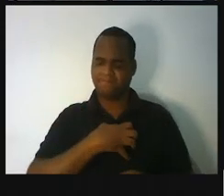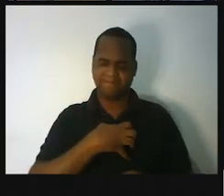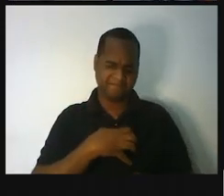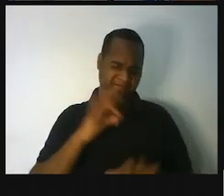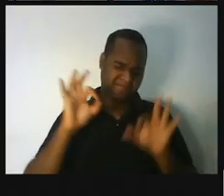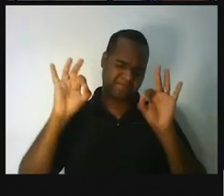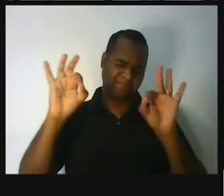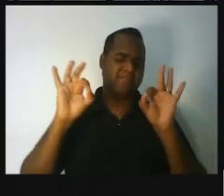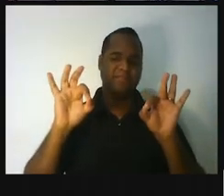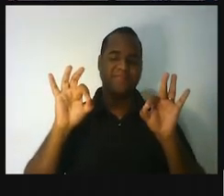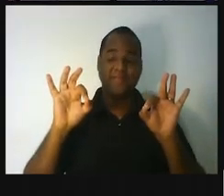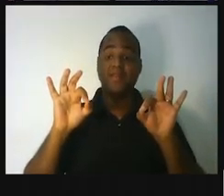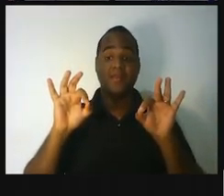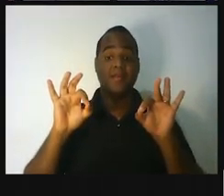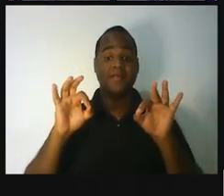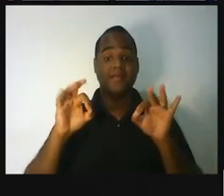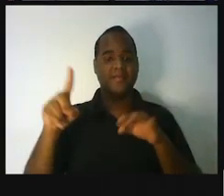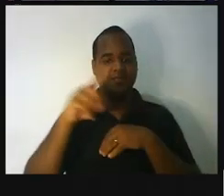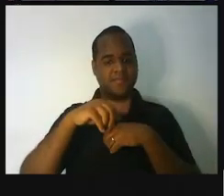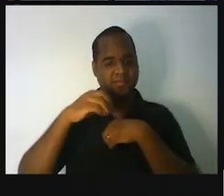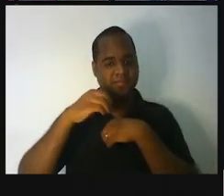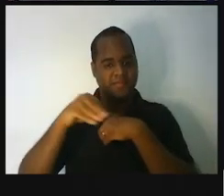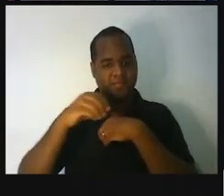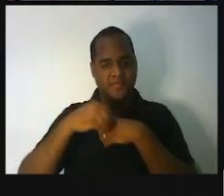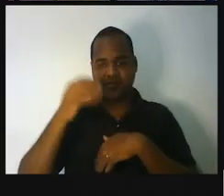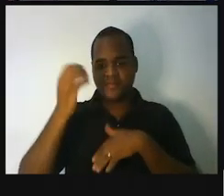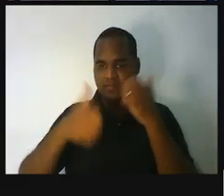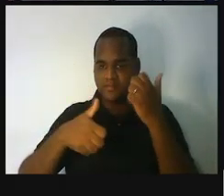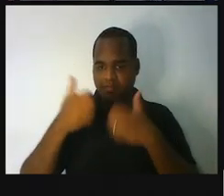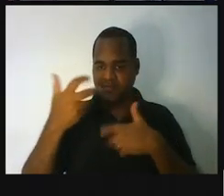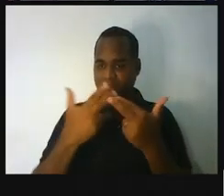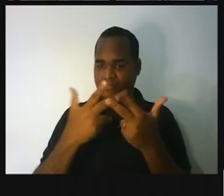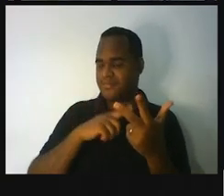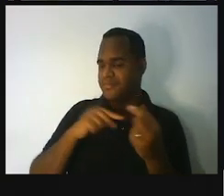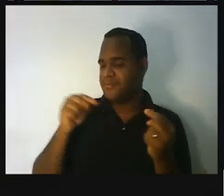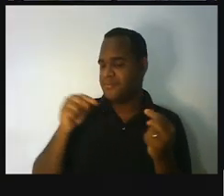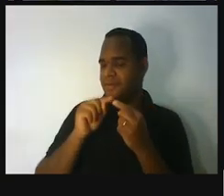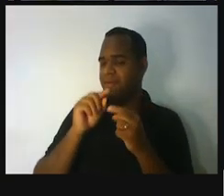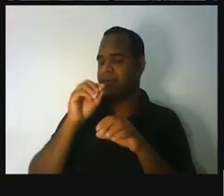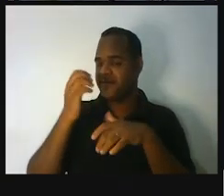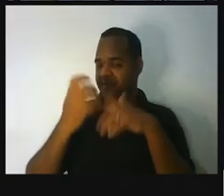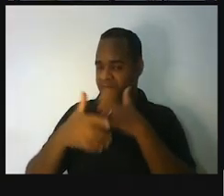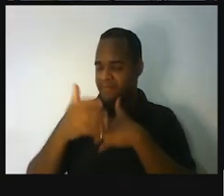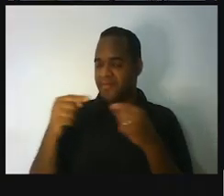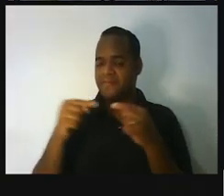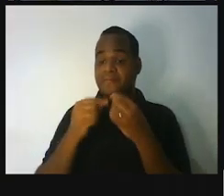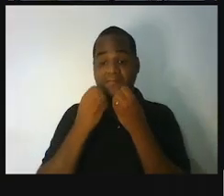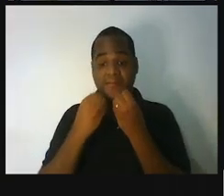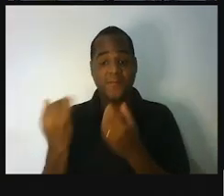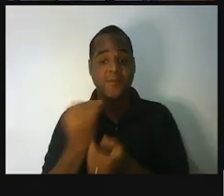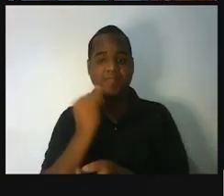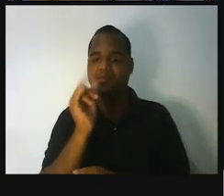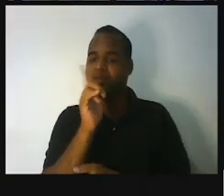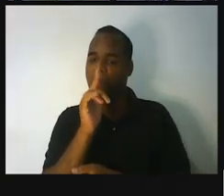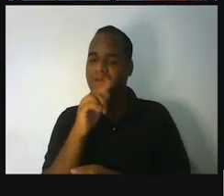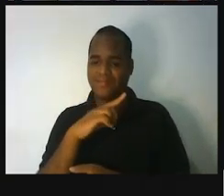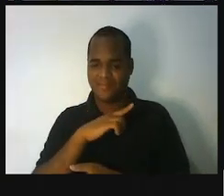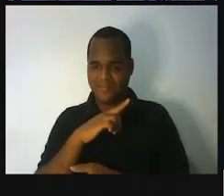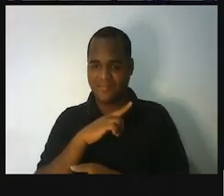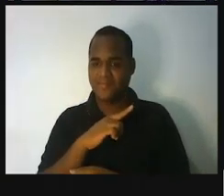é incrível, traz aí esses reservatórios, né? Esses reservatórios de água, que